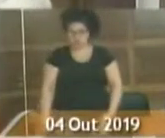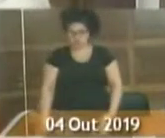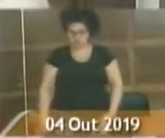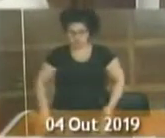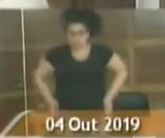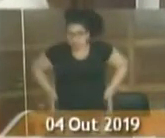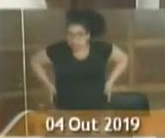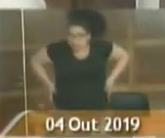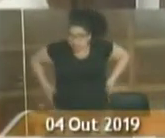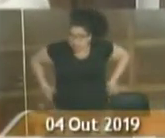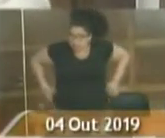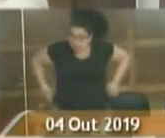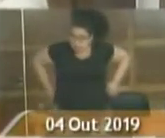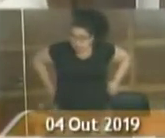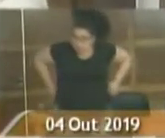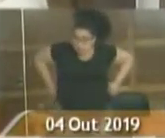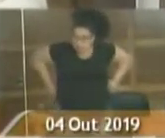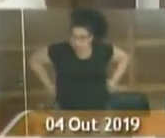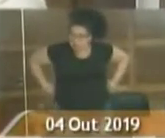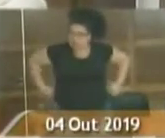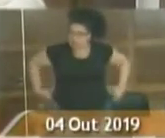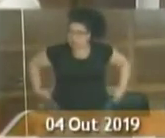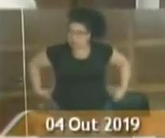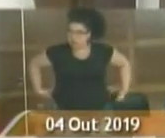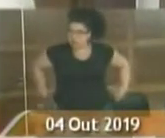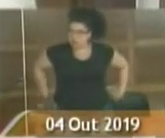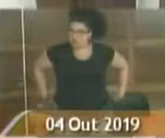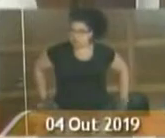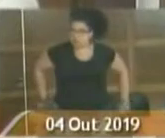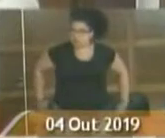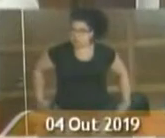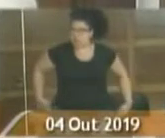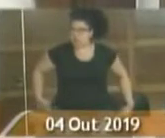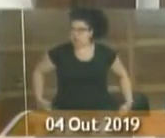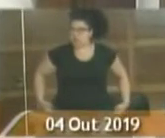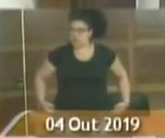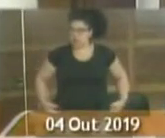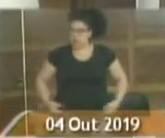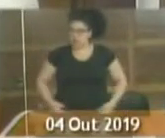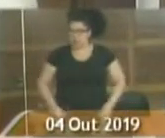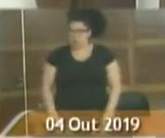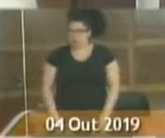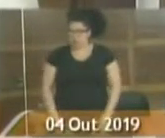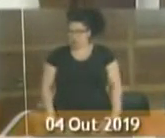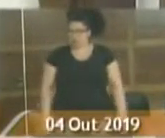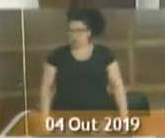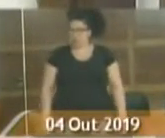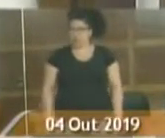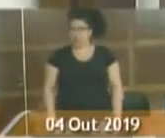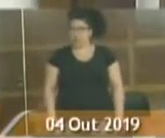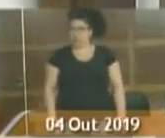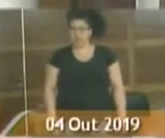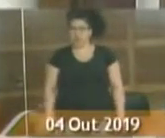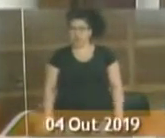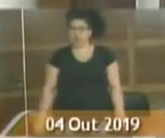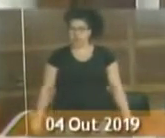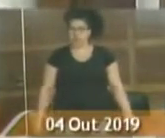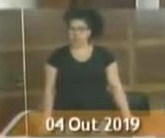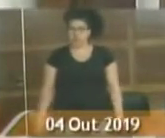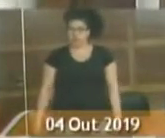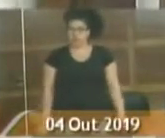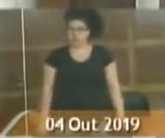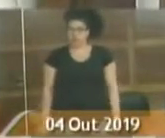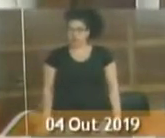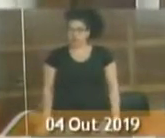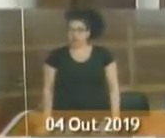e ninguém tinha essa doença, era parecido, a primeira coisa que tem que se fazer é chamar um profissional médico veterinário para